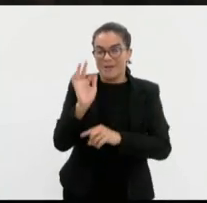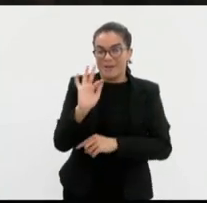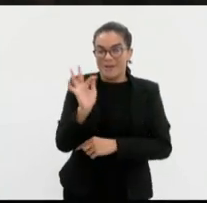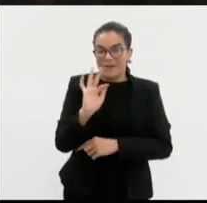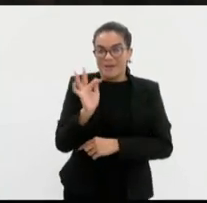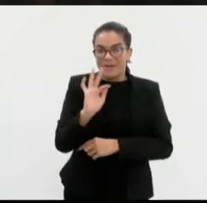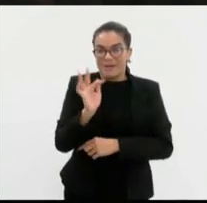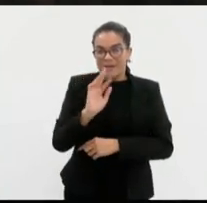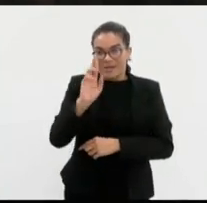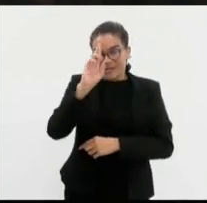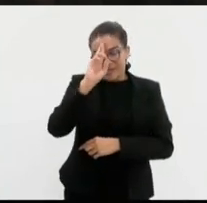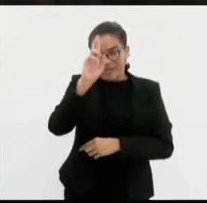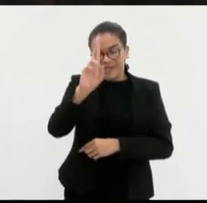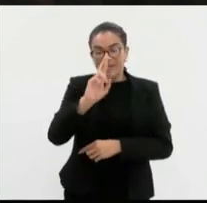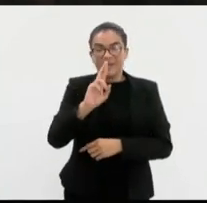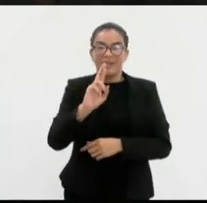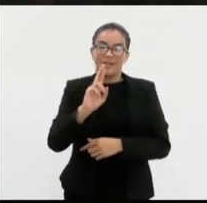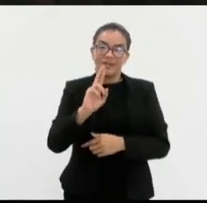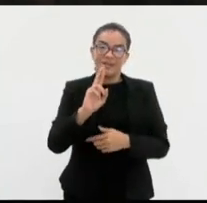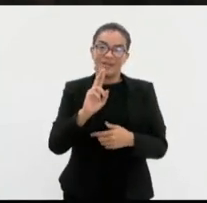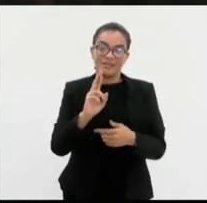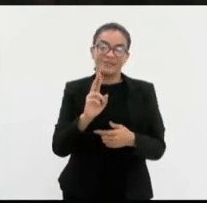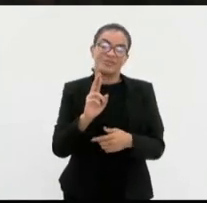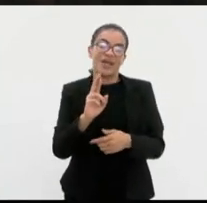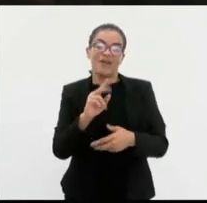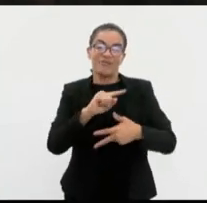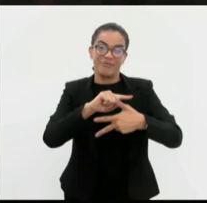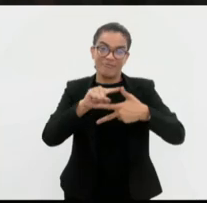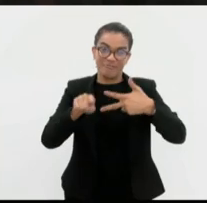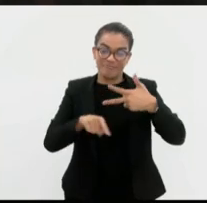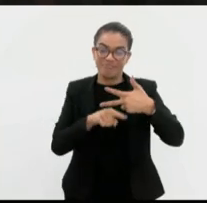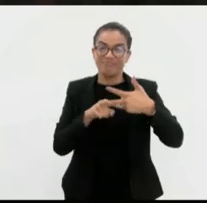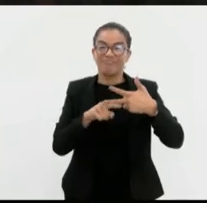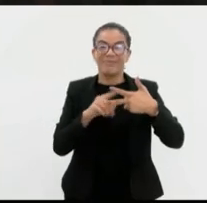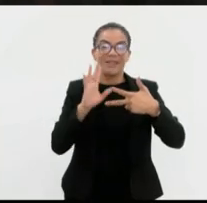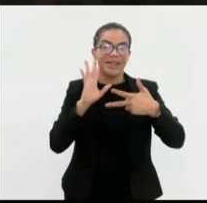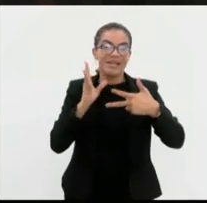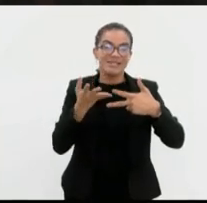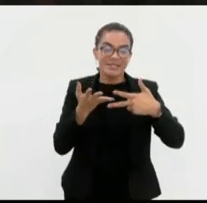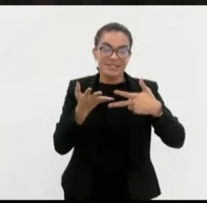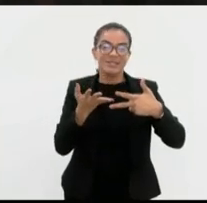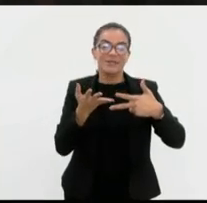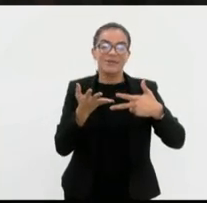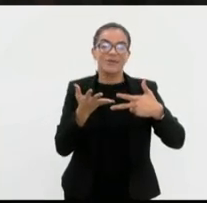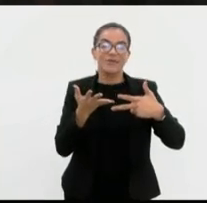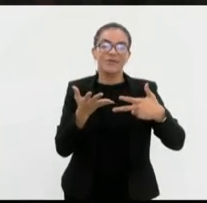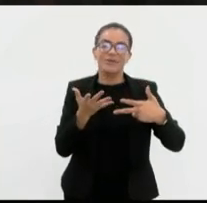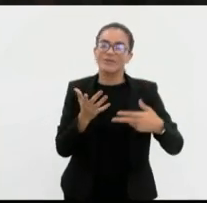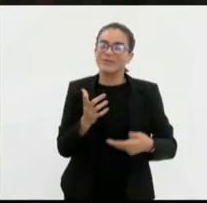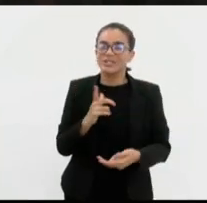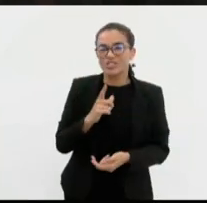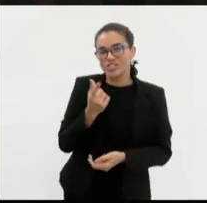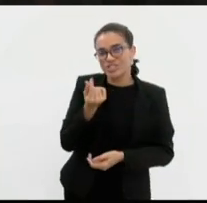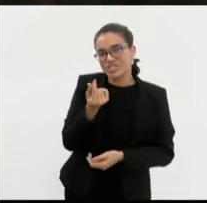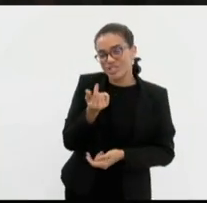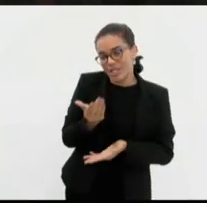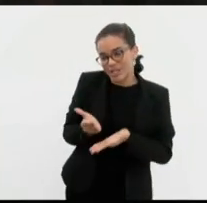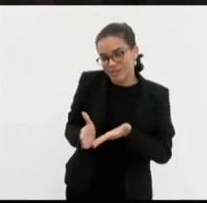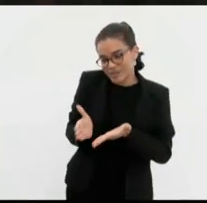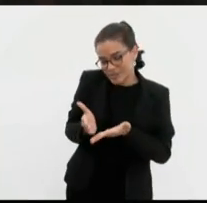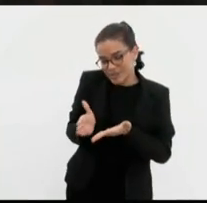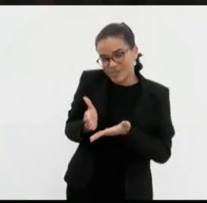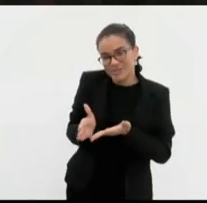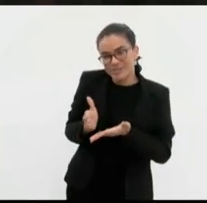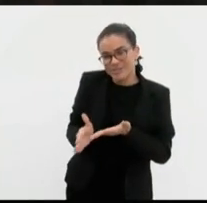chefes dos poderes se reuniram e decidiram que tinham sobras orçamentárias